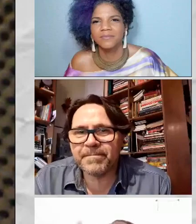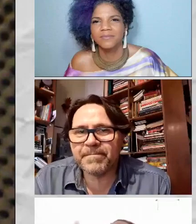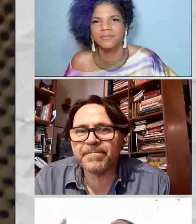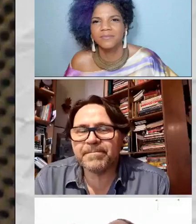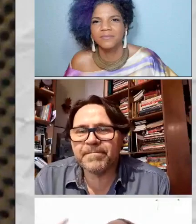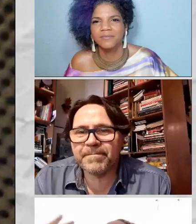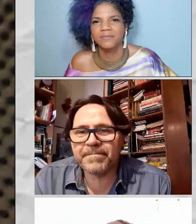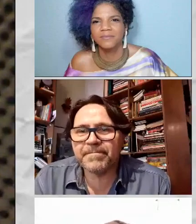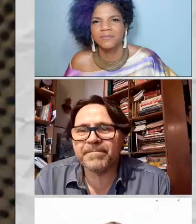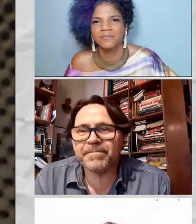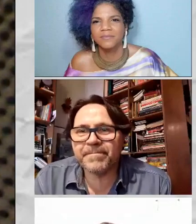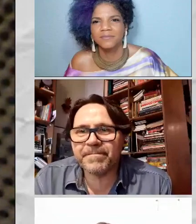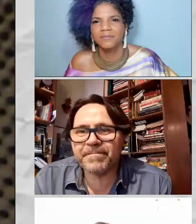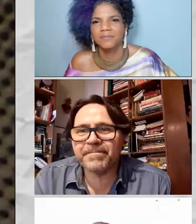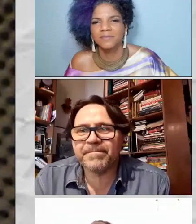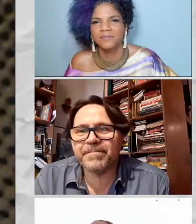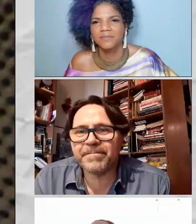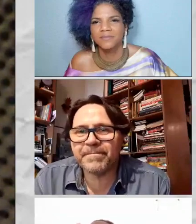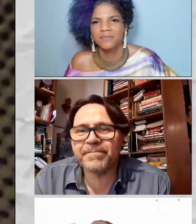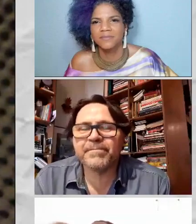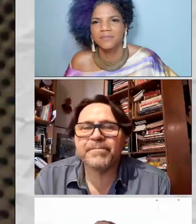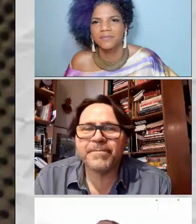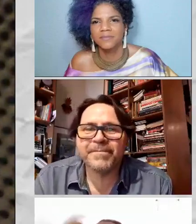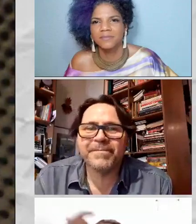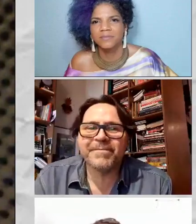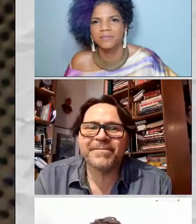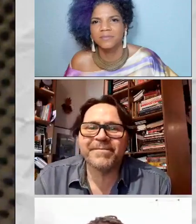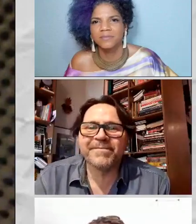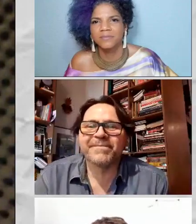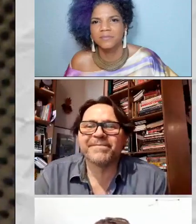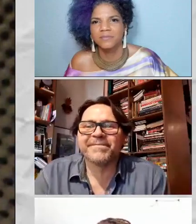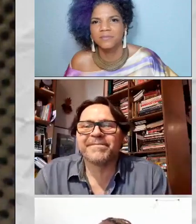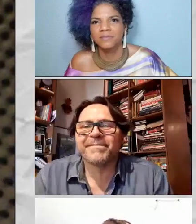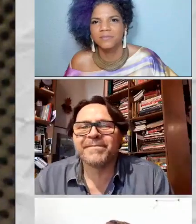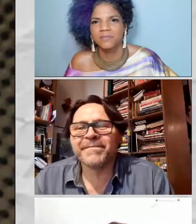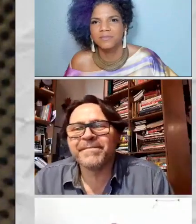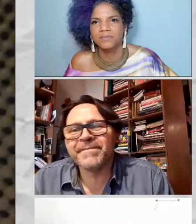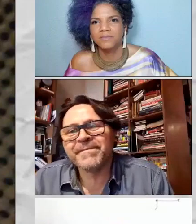foi saber o que eu sou.